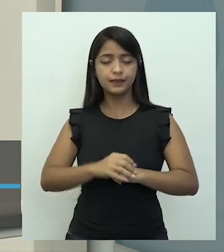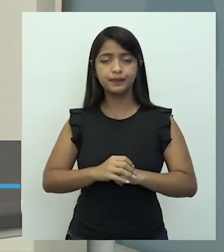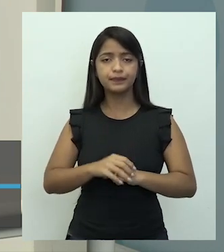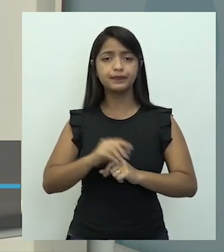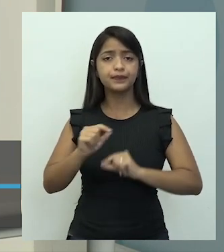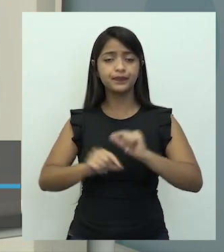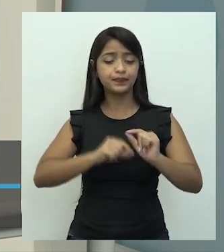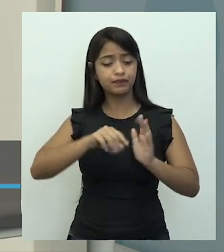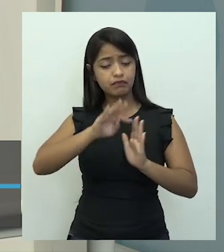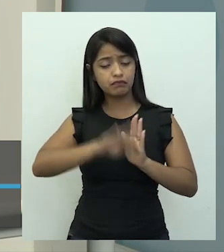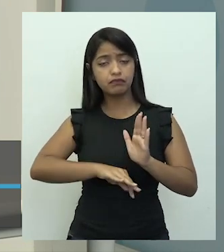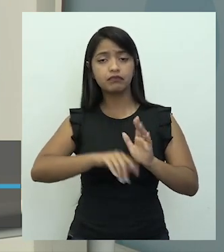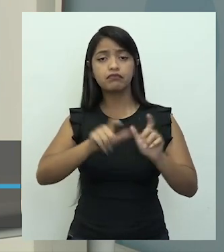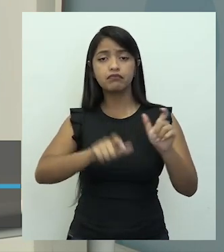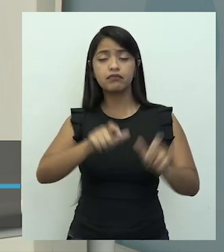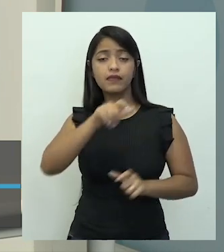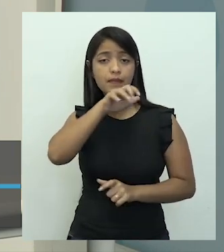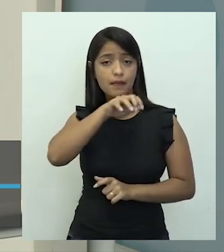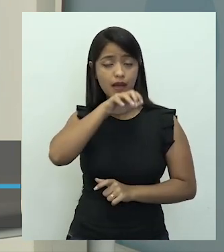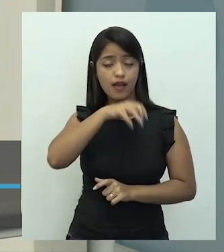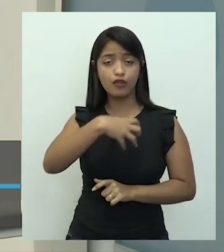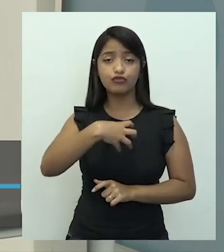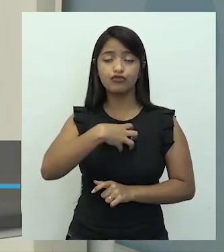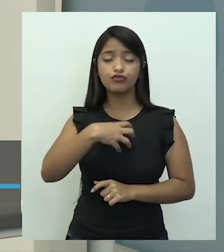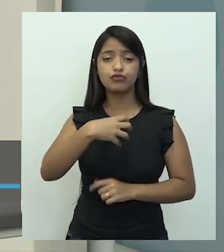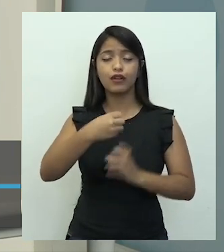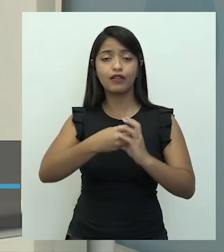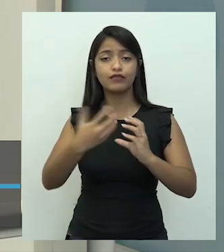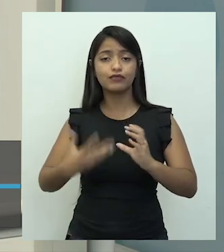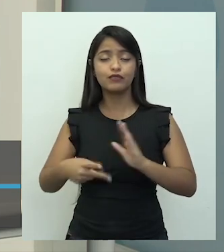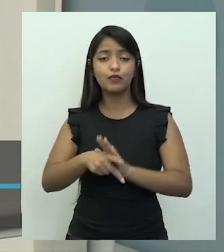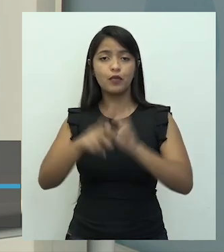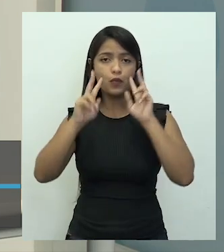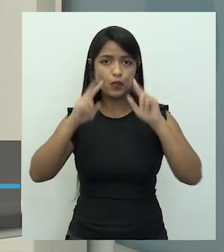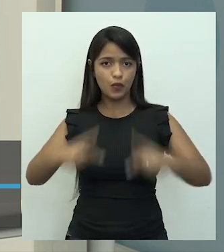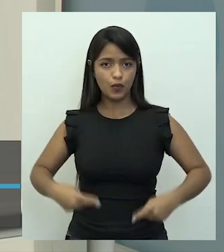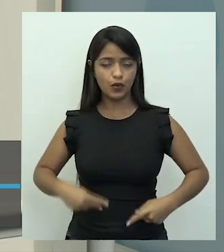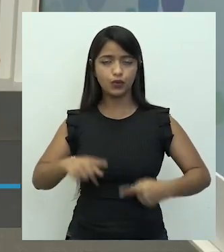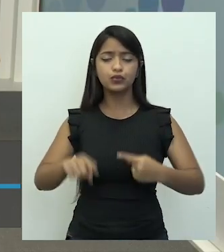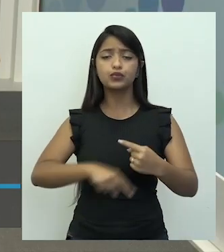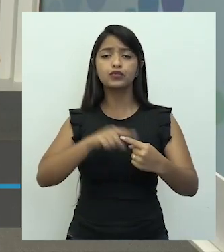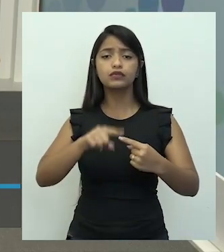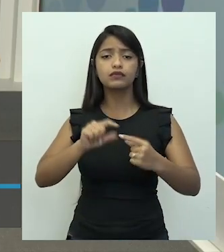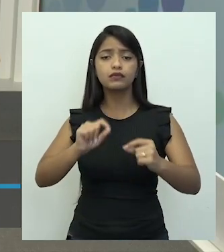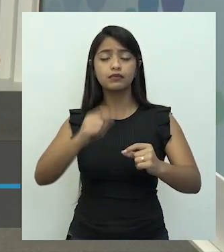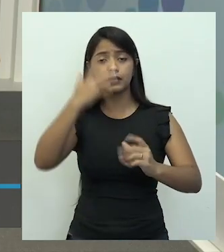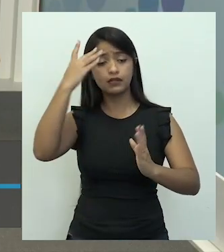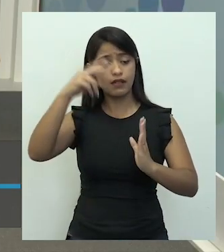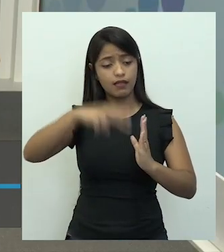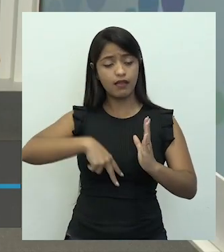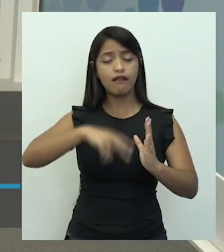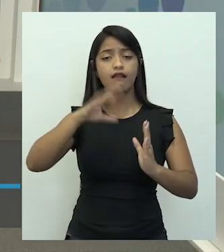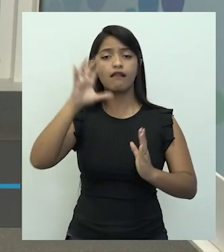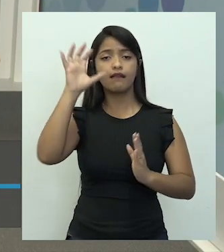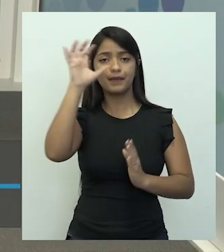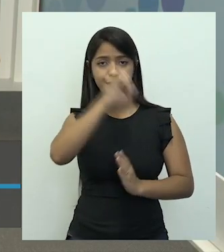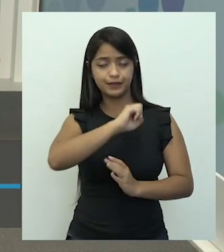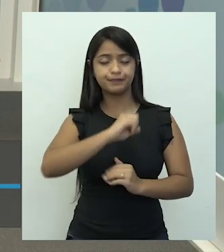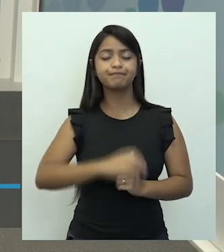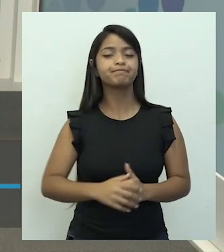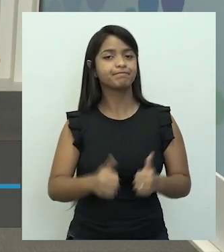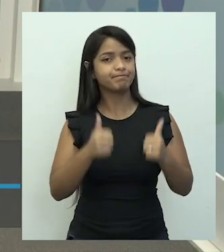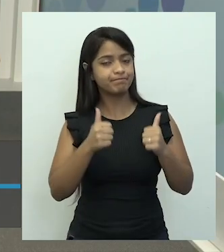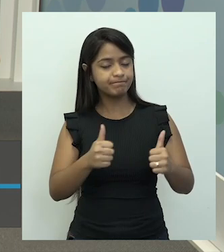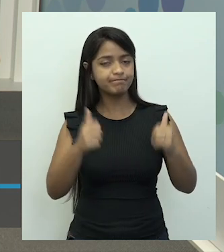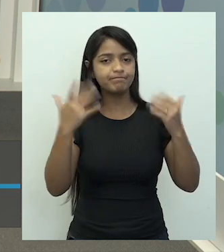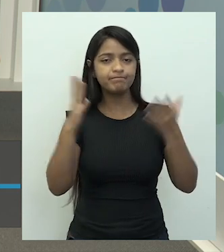características humanas, e a função social é ensinar o leitor. Muito bem, então assim, gente, parabéns, vocês